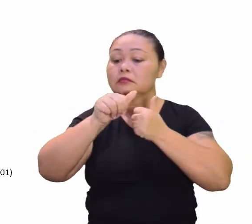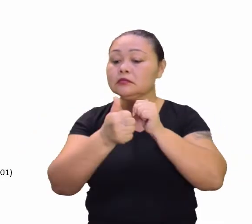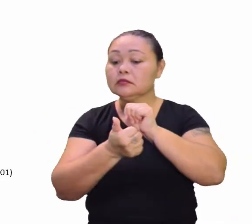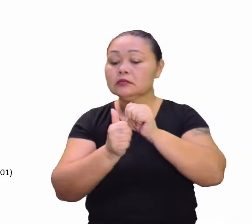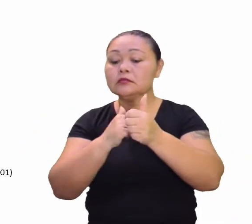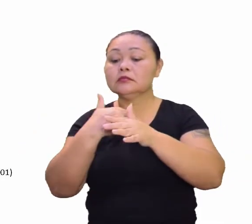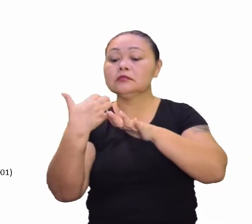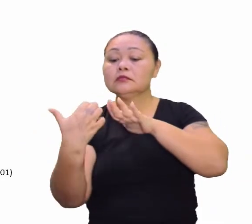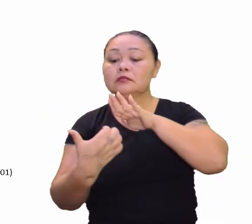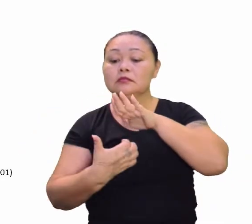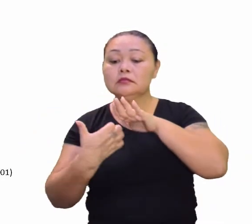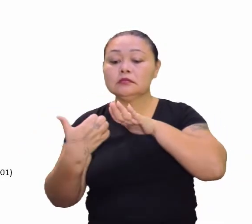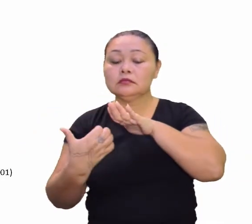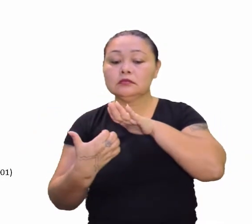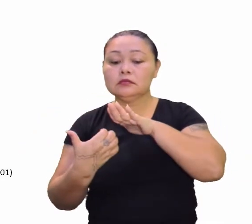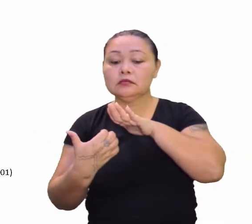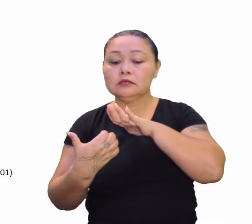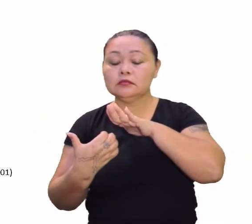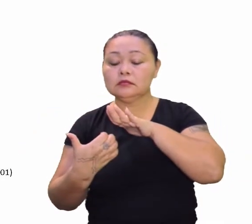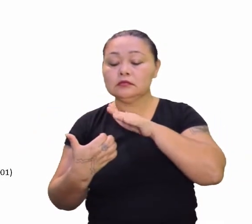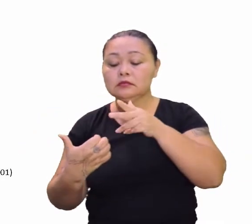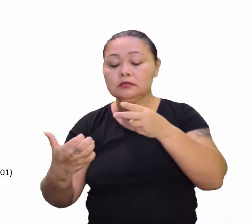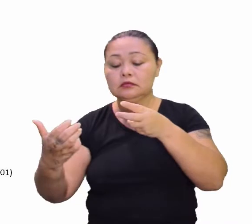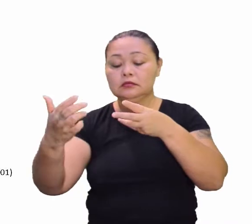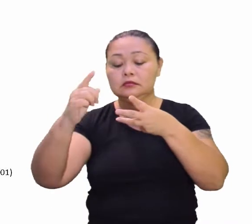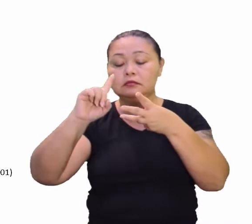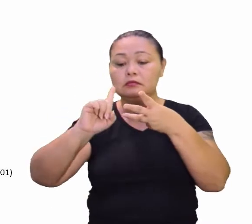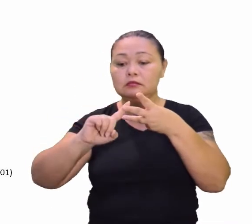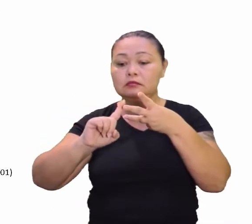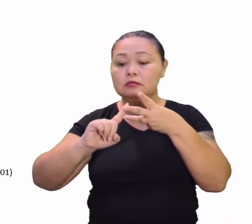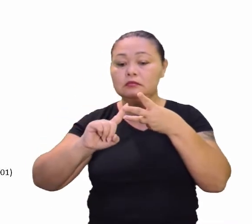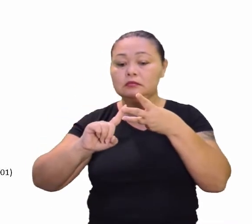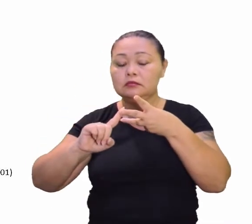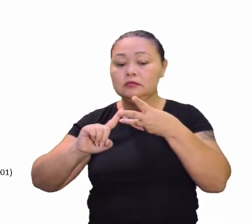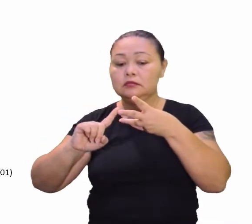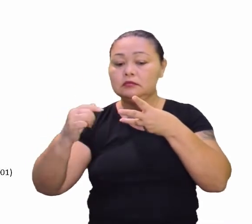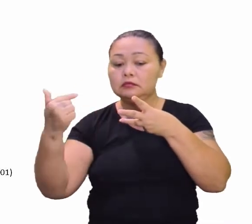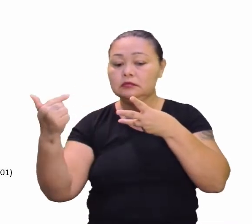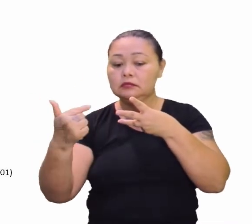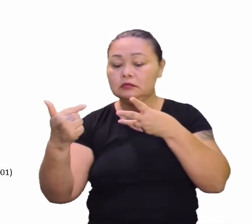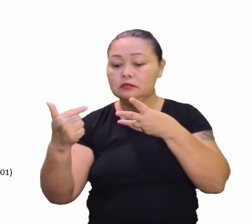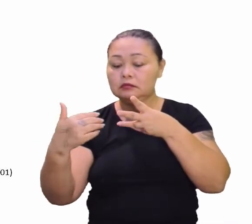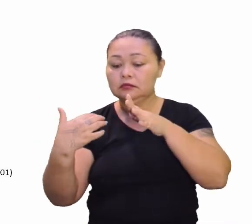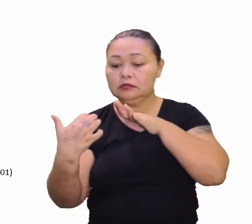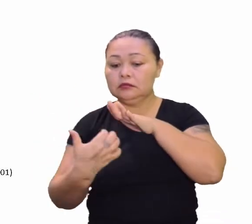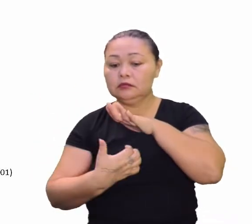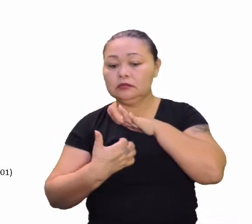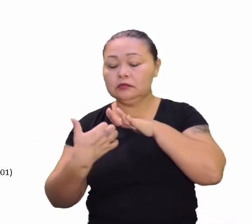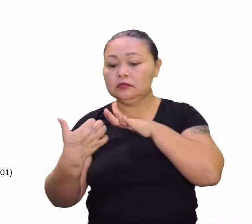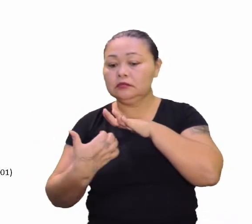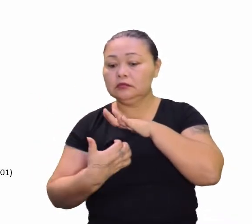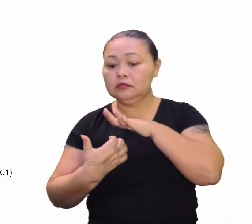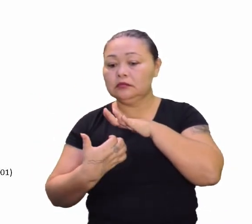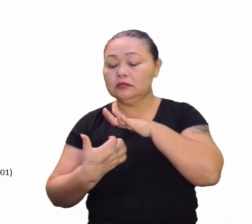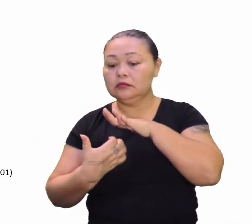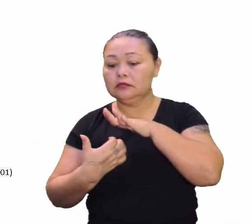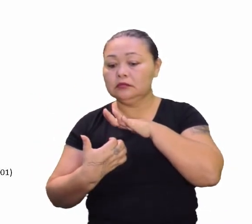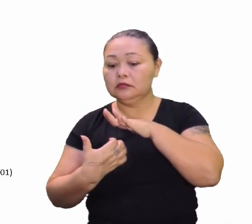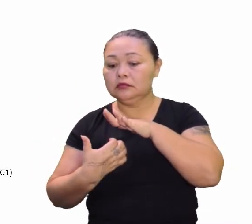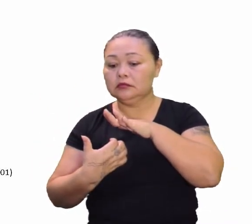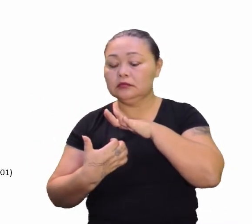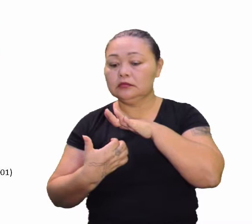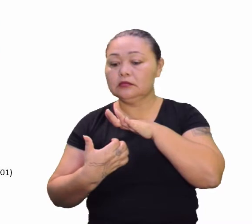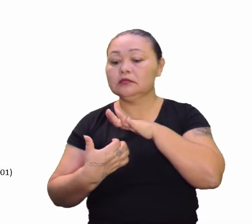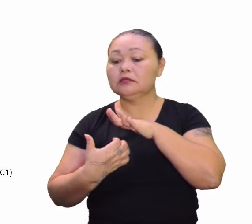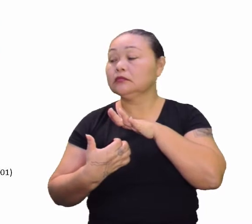manufaturado, industrializado, ele vai para a segunda fase, que é a indústria, é o setor